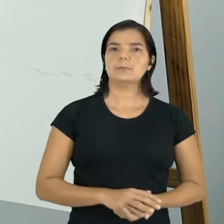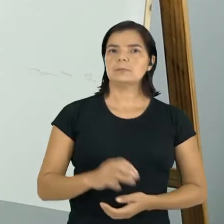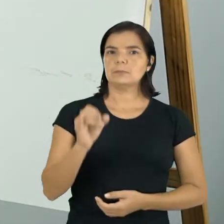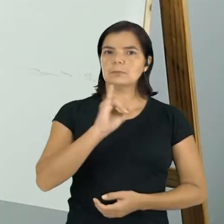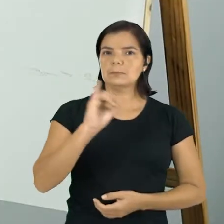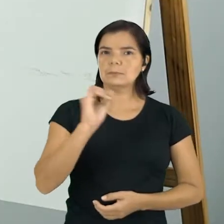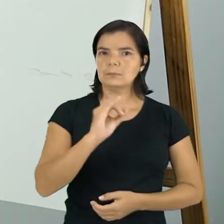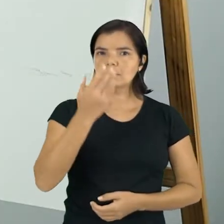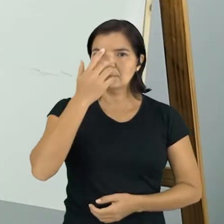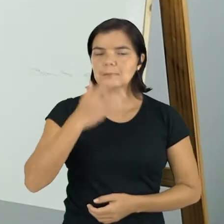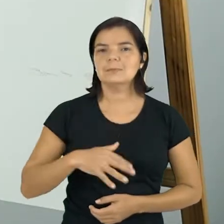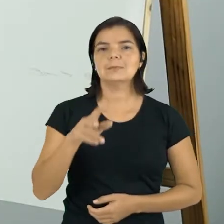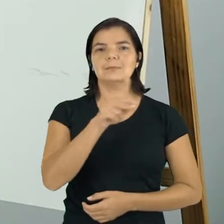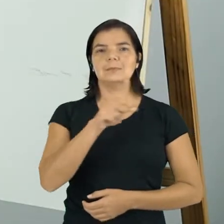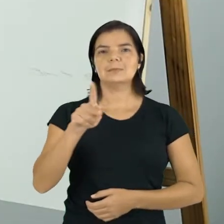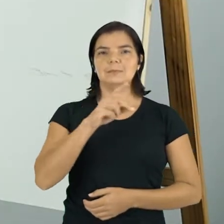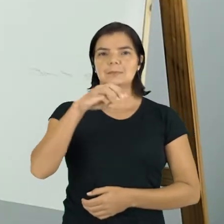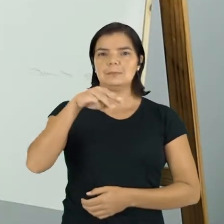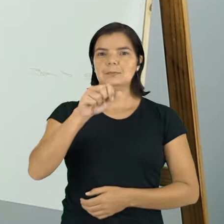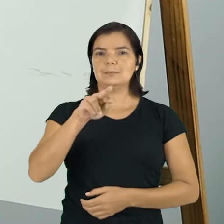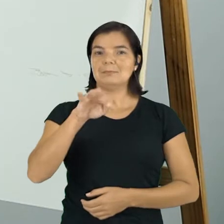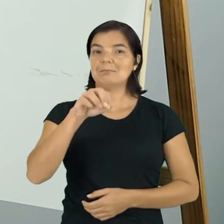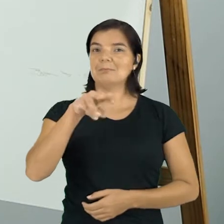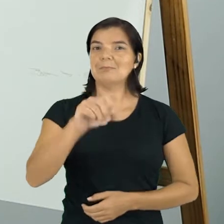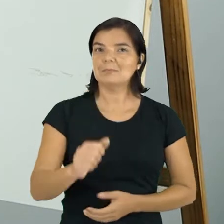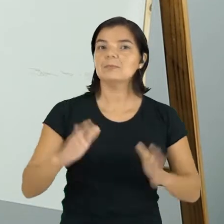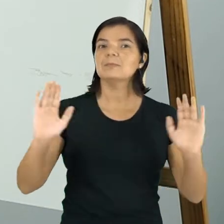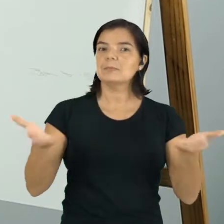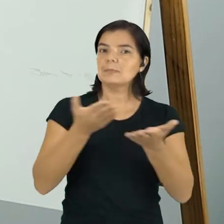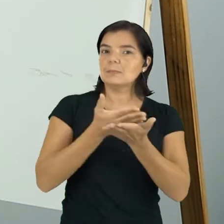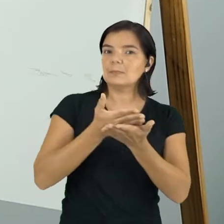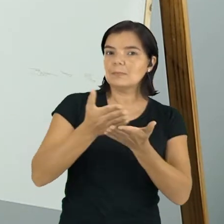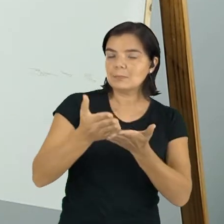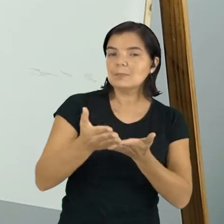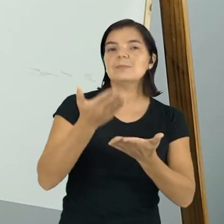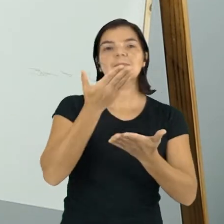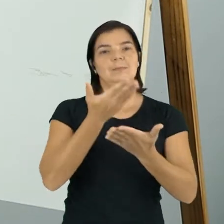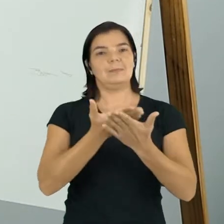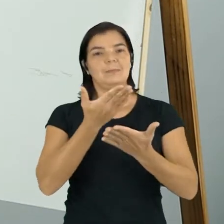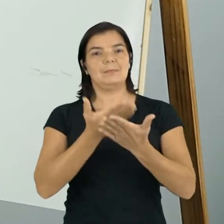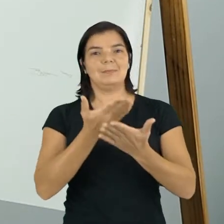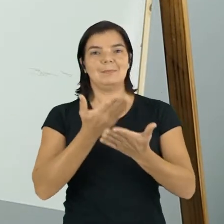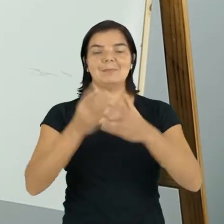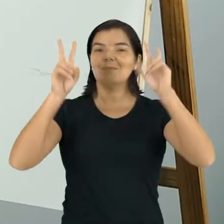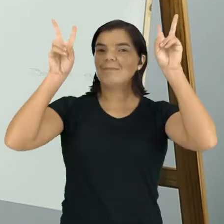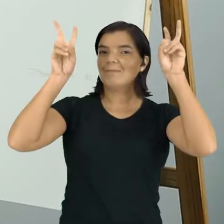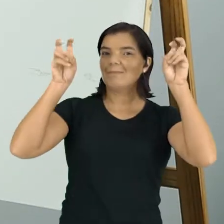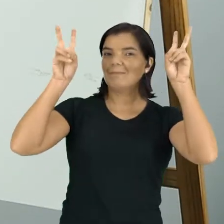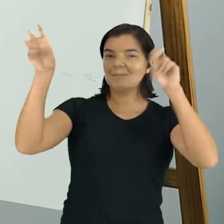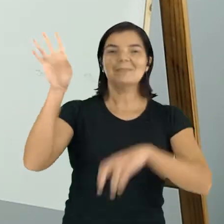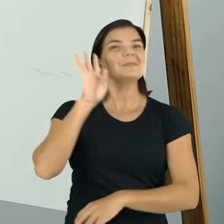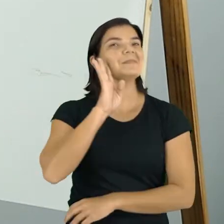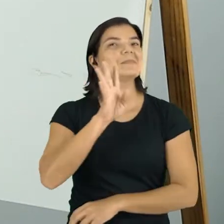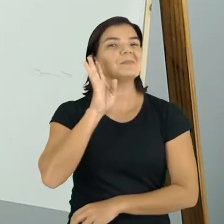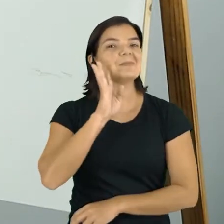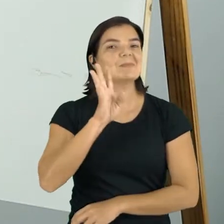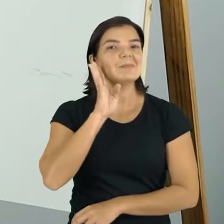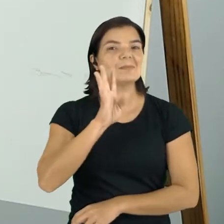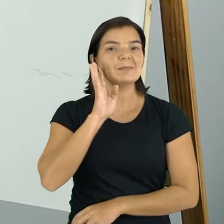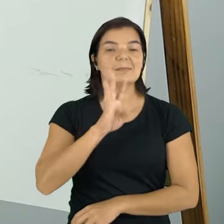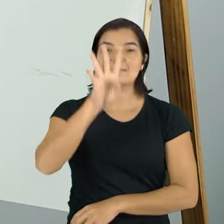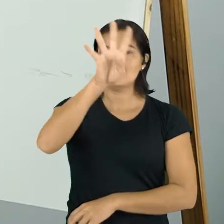Olá, crianças! Eu sou a professora Marina e estamos aqui para iniciarmos uma aula sobre um tema muito legal,